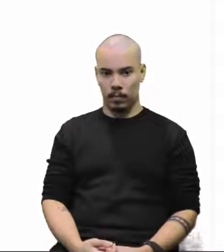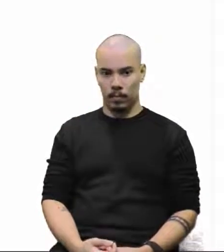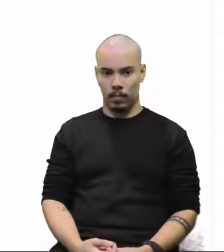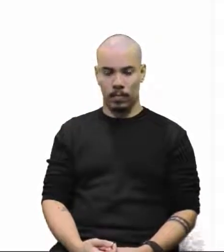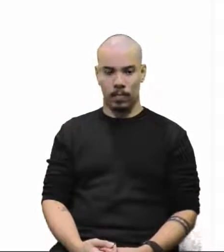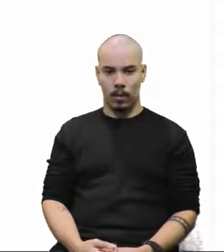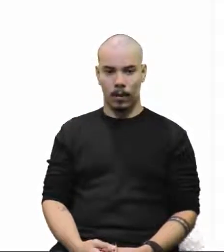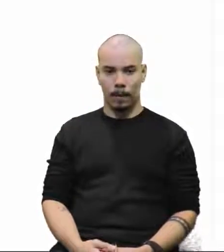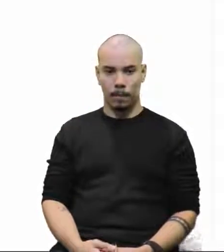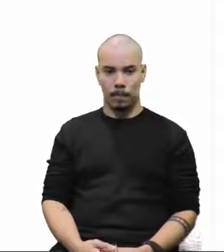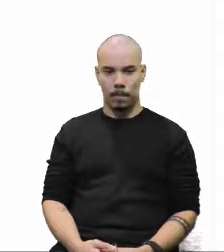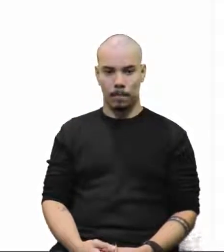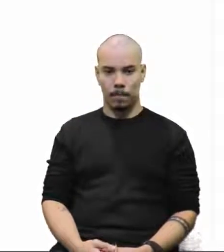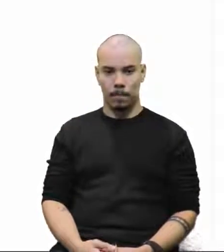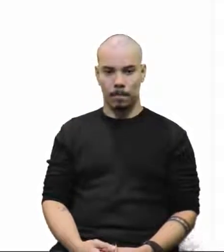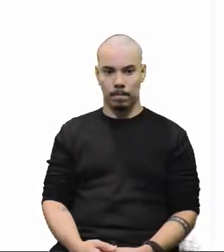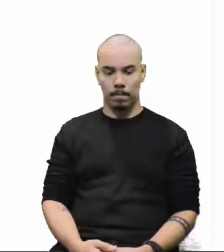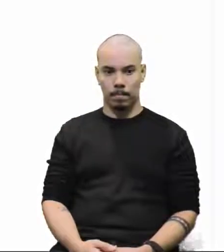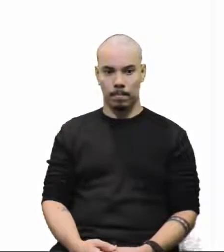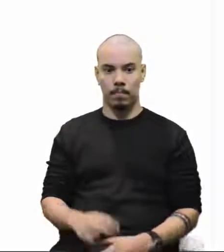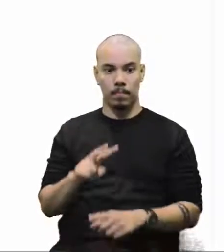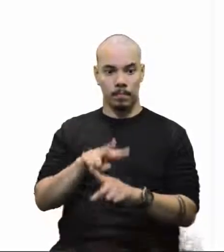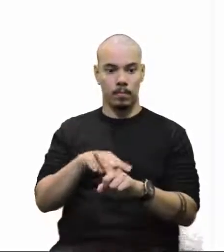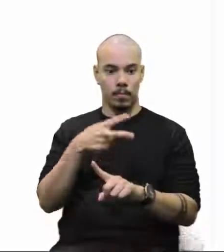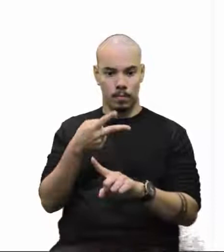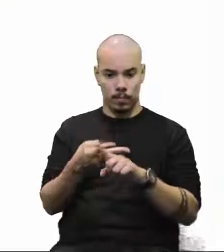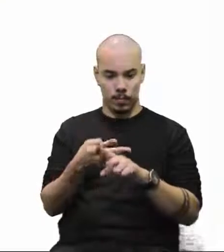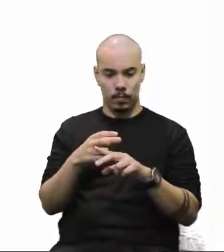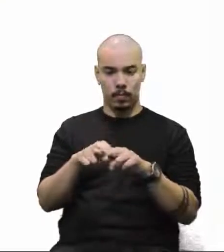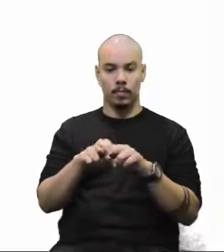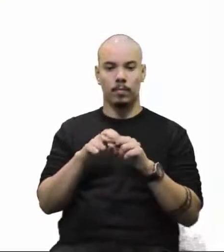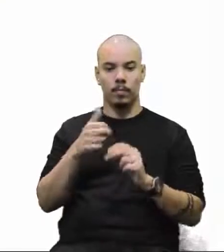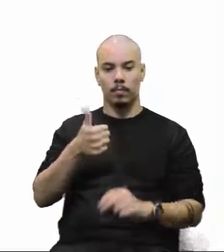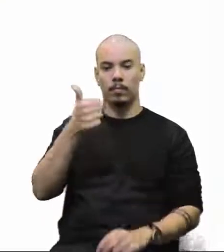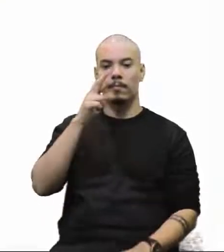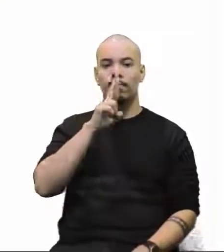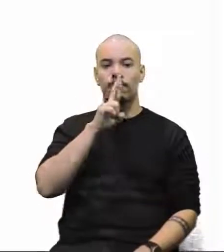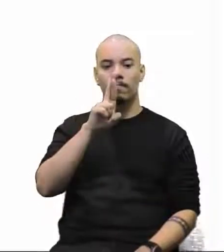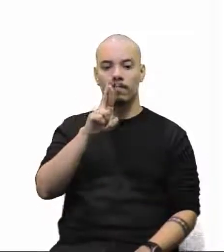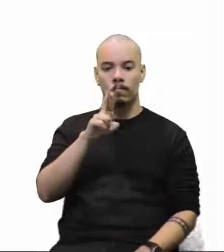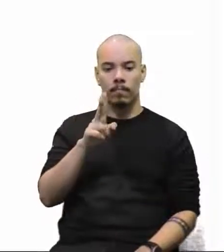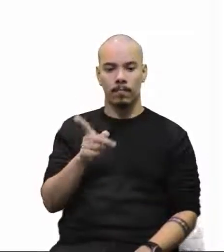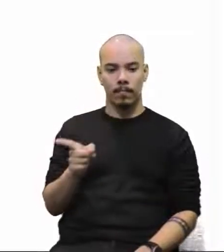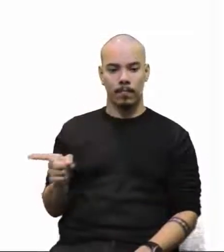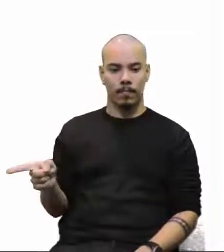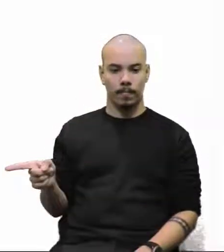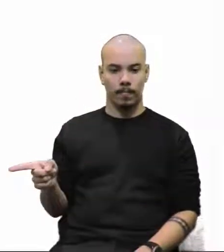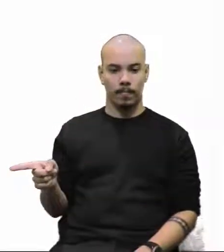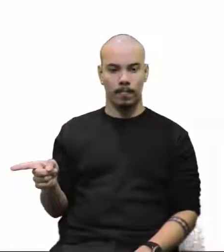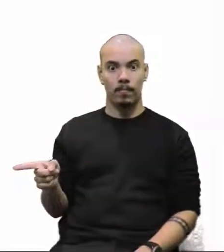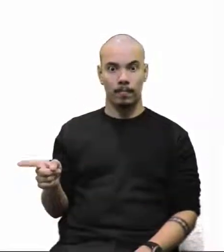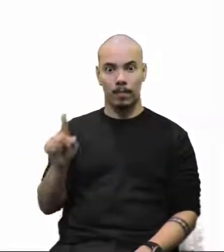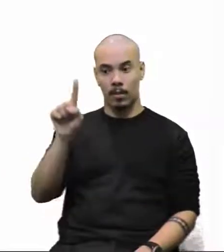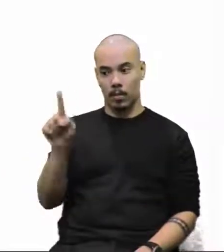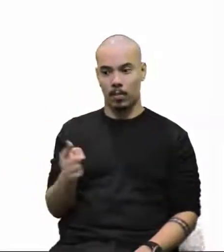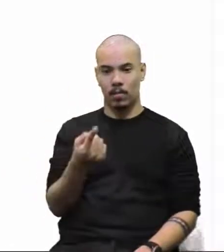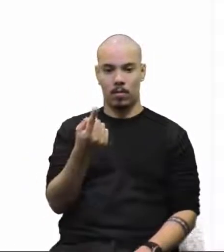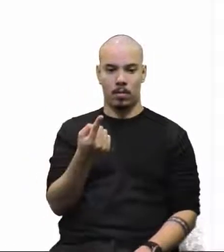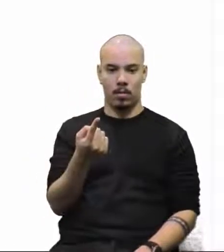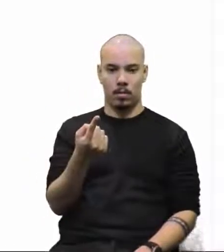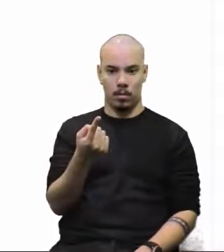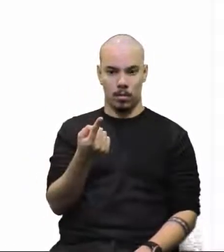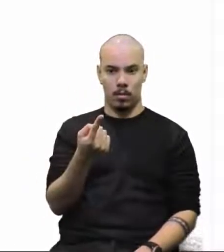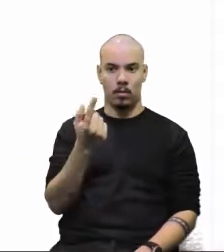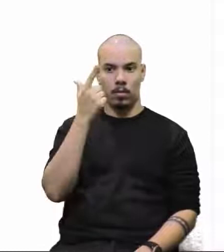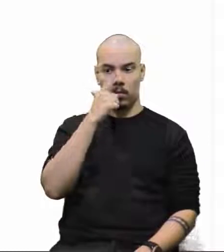de 6. Então, na realidade, aqui, esse primeiro resultado, eu vou ter que é 4,8 vezes 10 menos 6, passando a vírgula para a